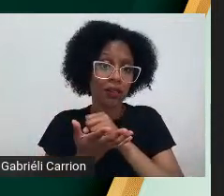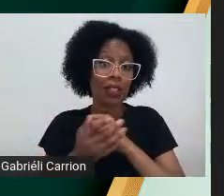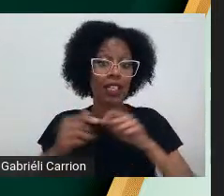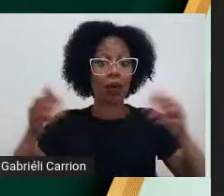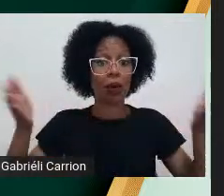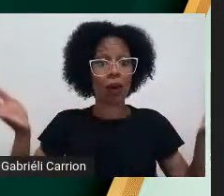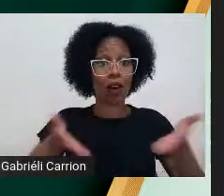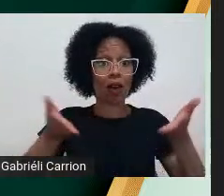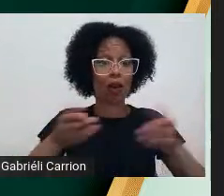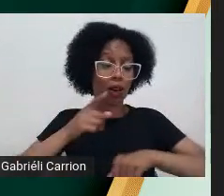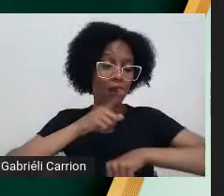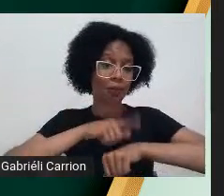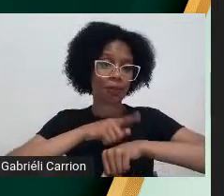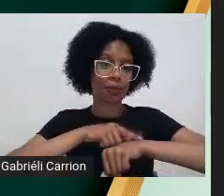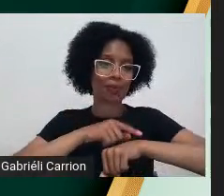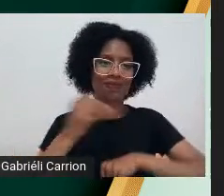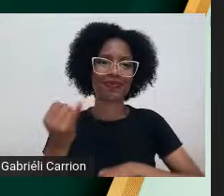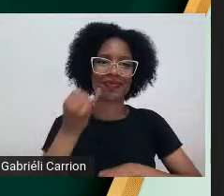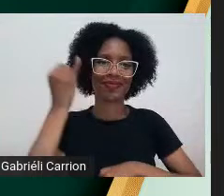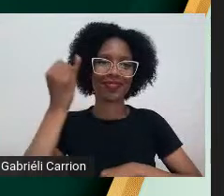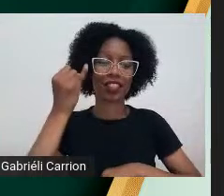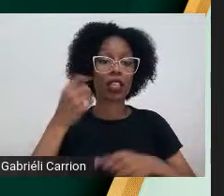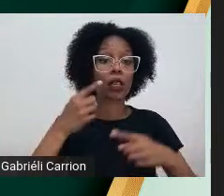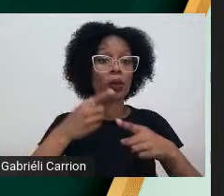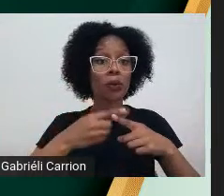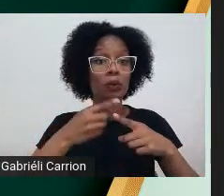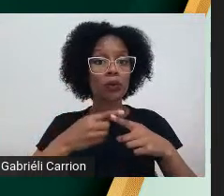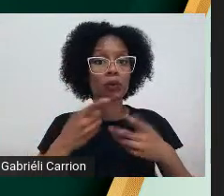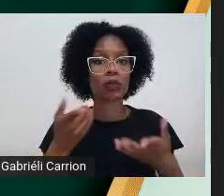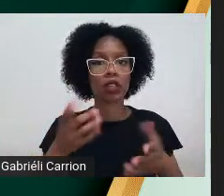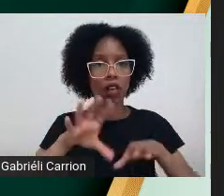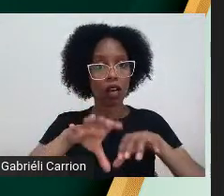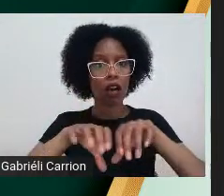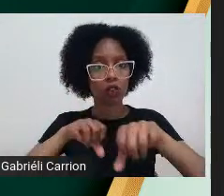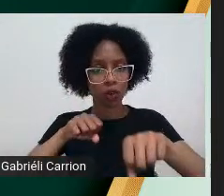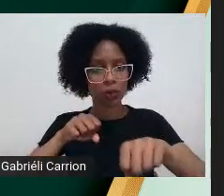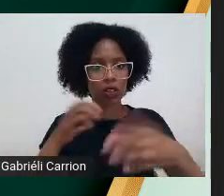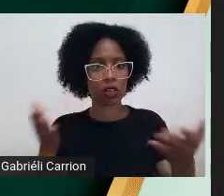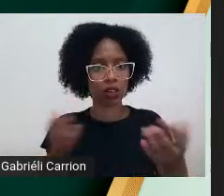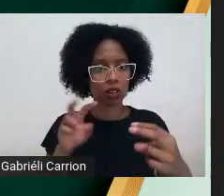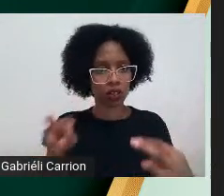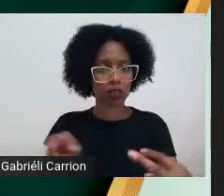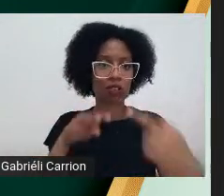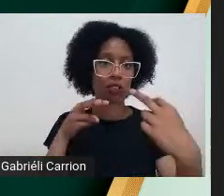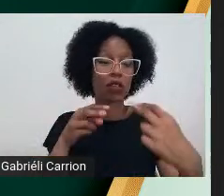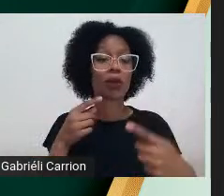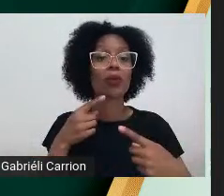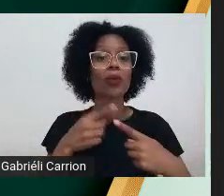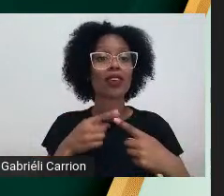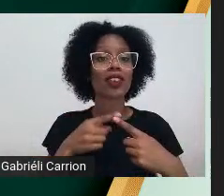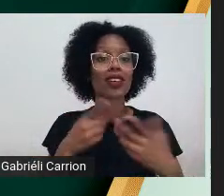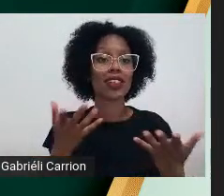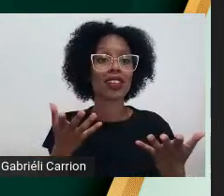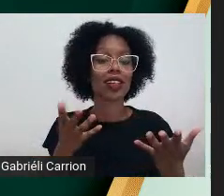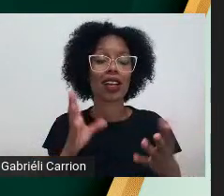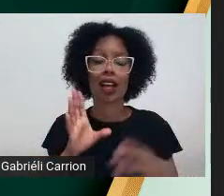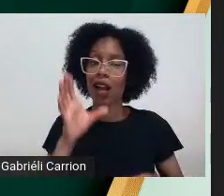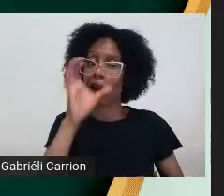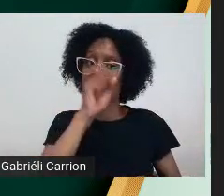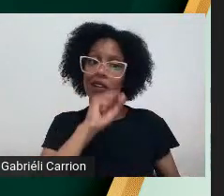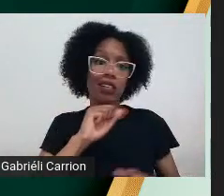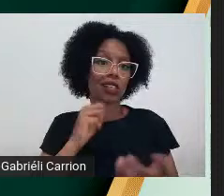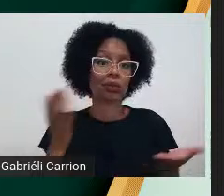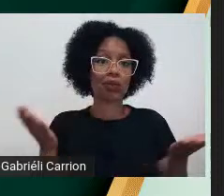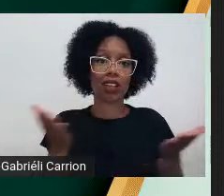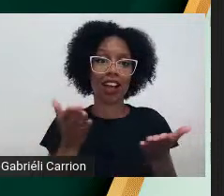importante. A própria formatura no formato virtual é decorrência desse contexto. Aprendemos também a trabalhar